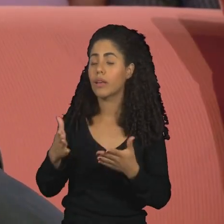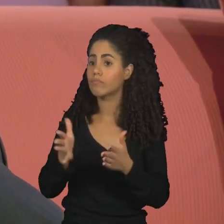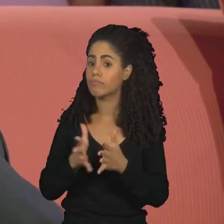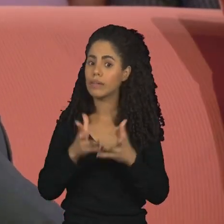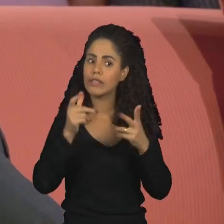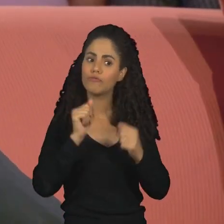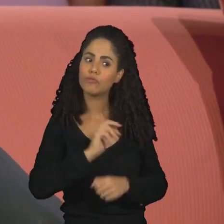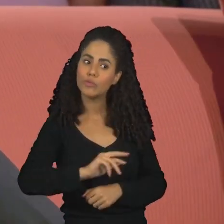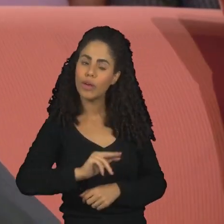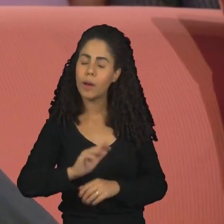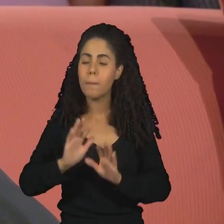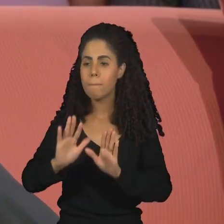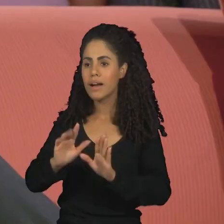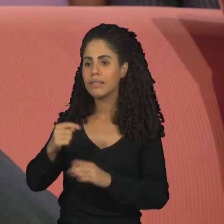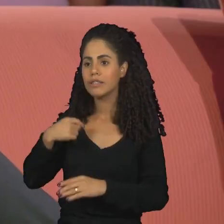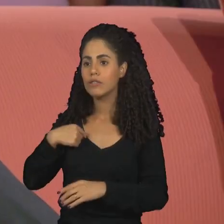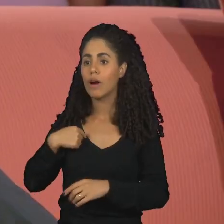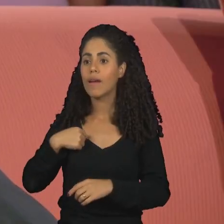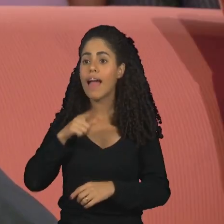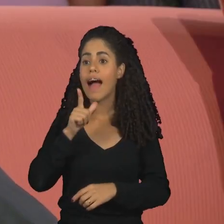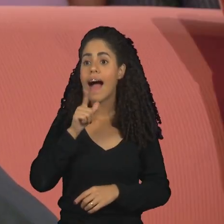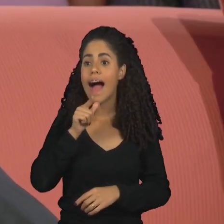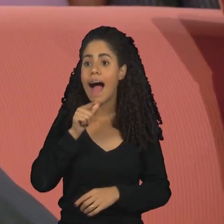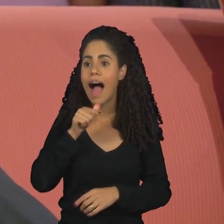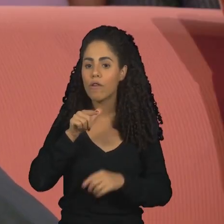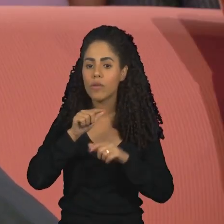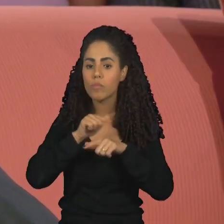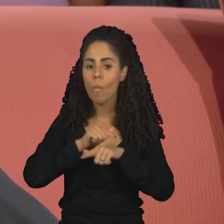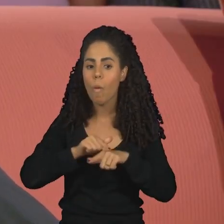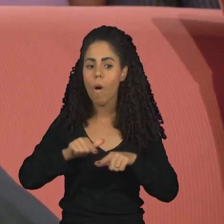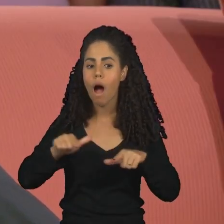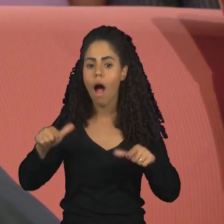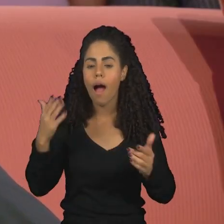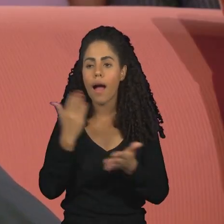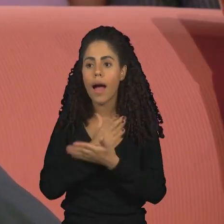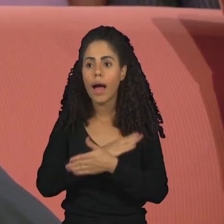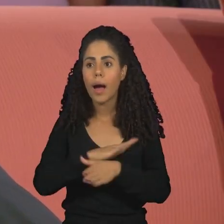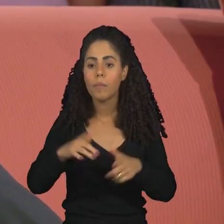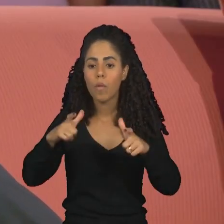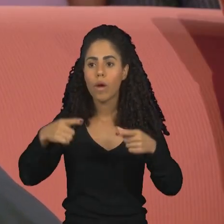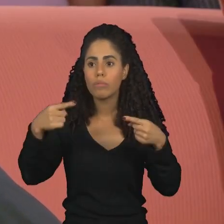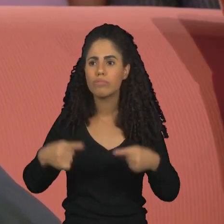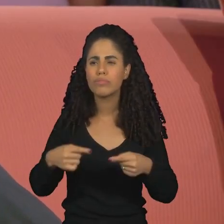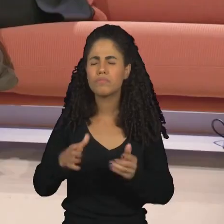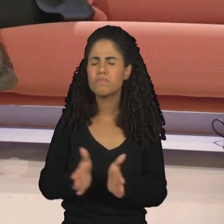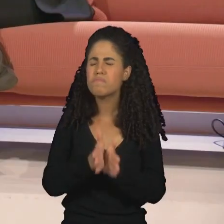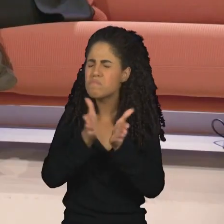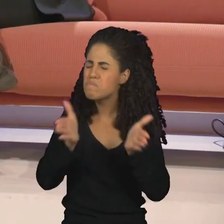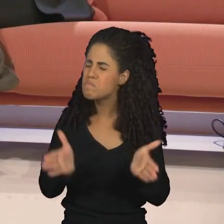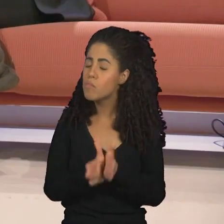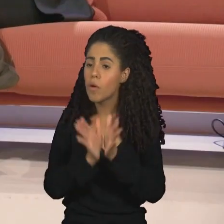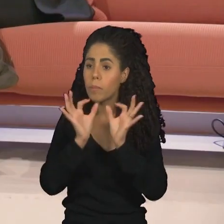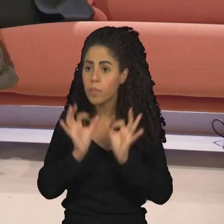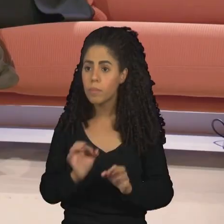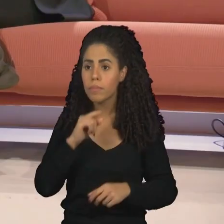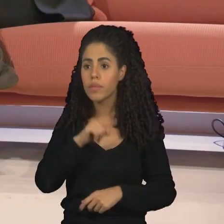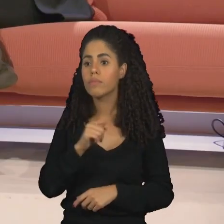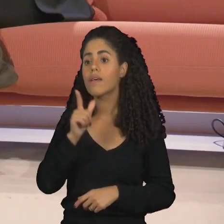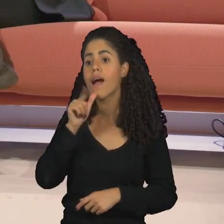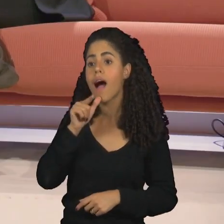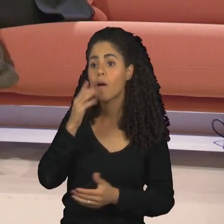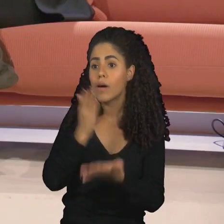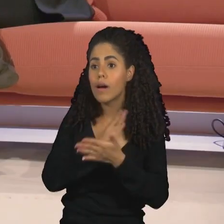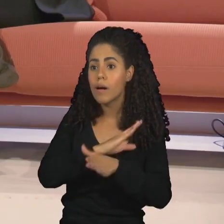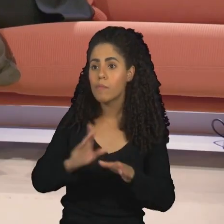magnífico, não. Tinha acabado a água onde eu estava, que era um lugar bem assim desafiador mesmo, bem pobre e tal. Acabou a água, a gente tinha que